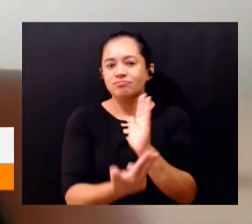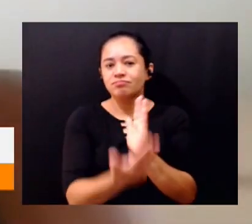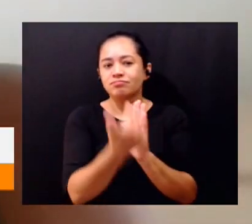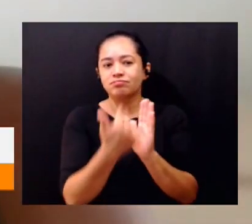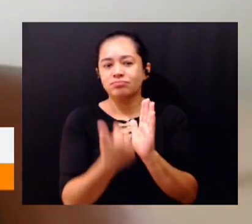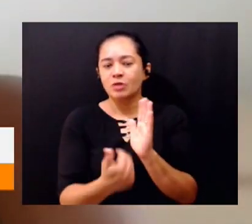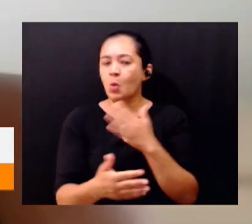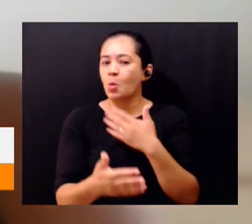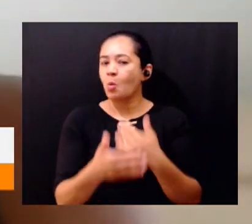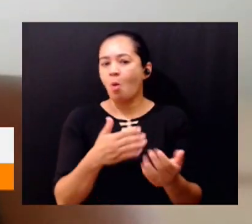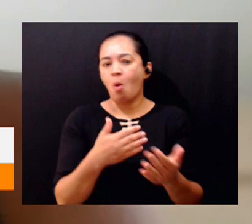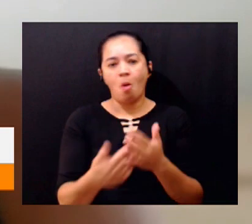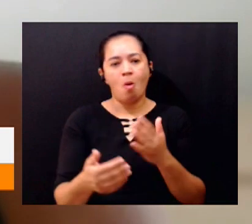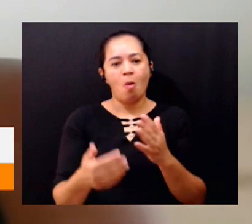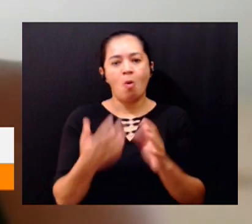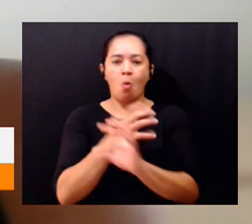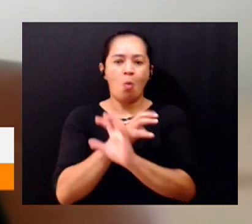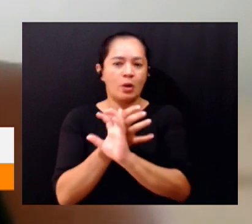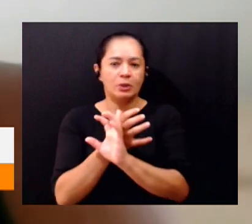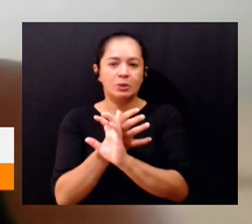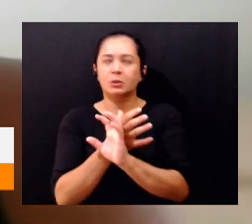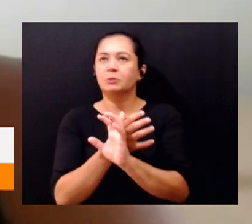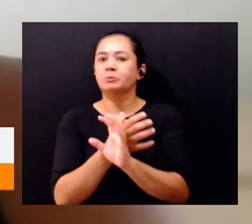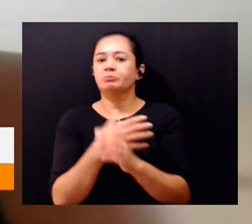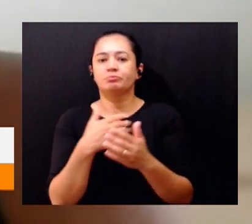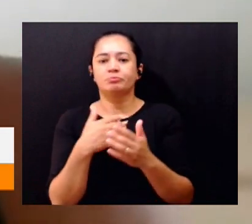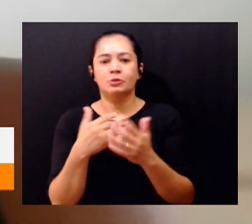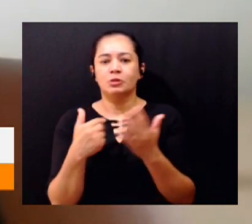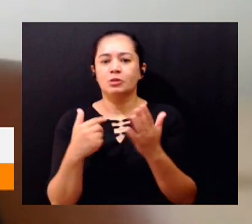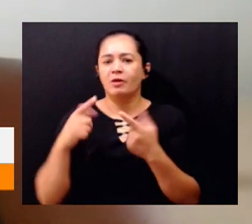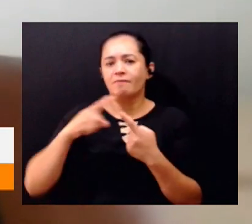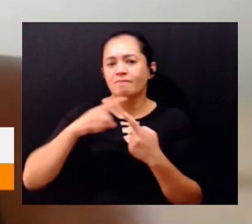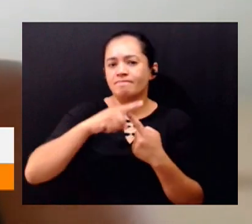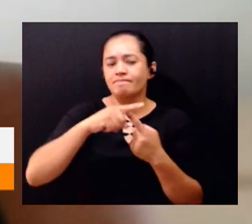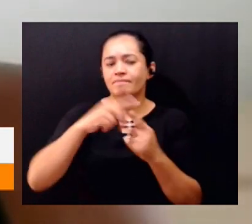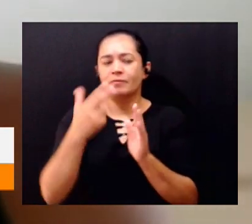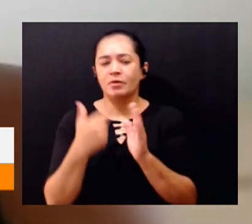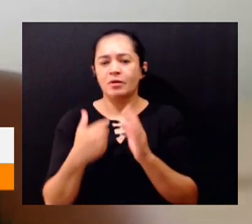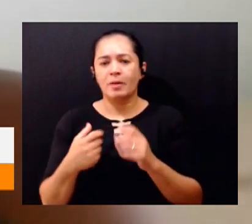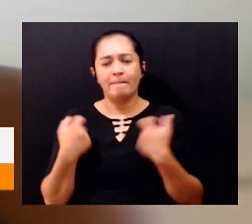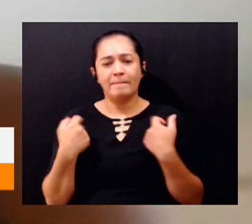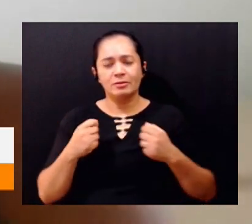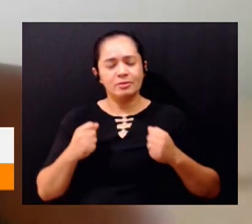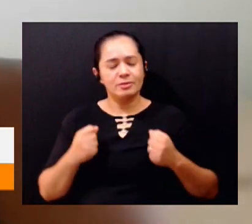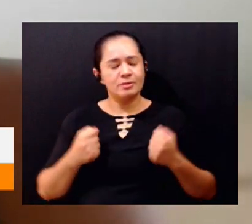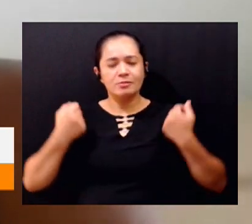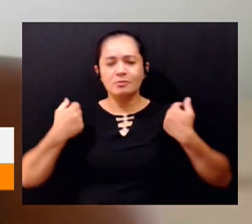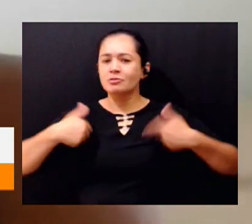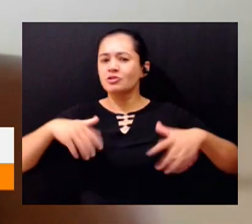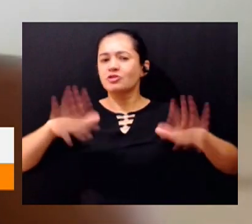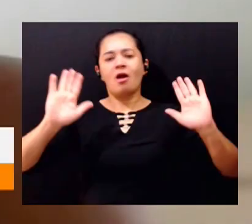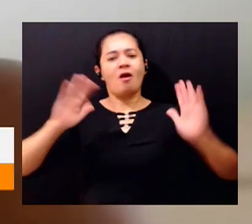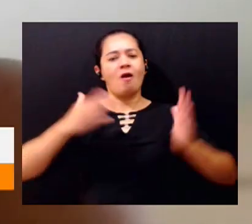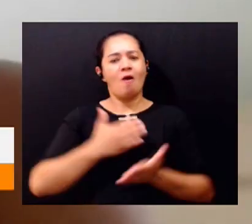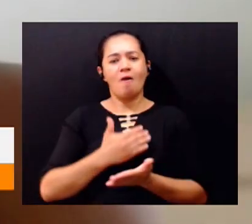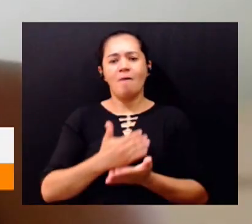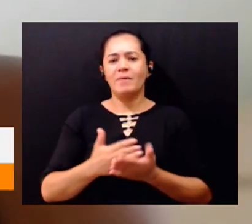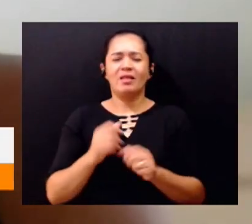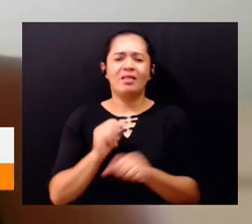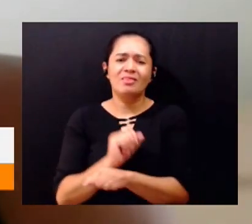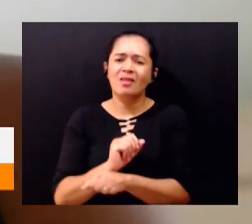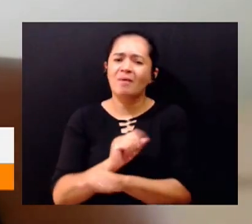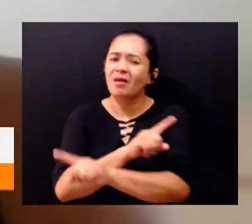ou caricaturista como o Wander, se jogar nisso já desde cedo, assim, não espera não. Você gosta de